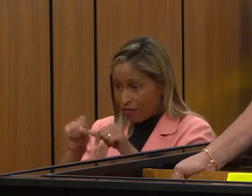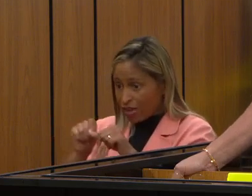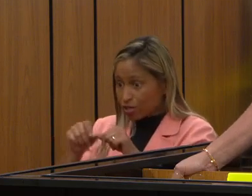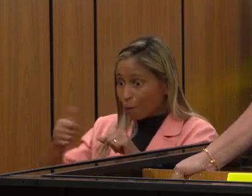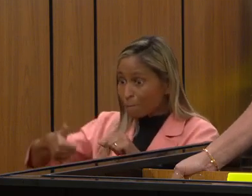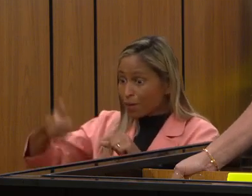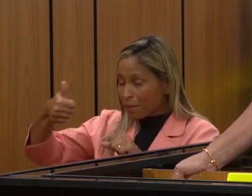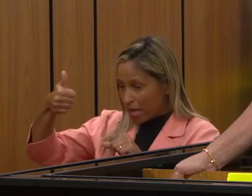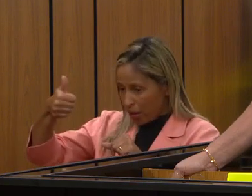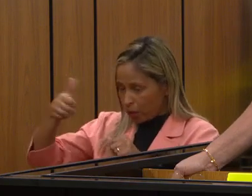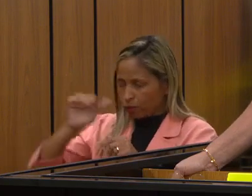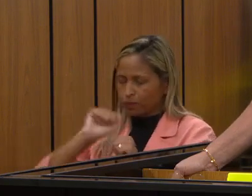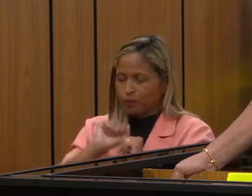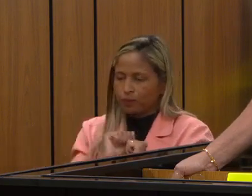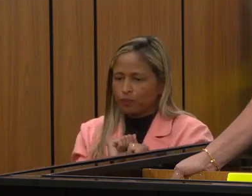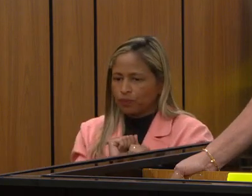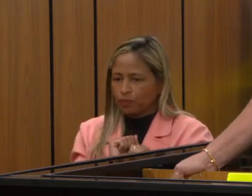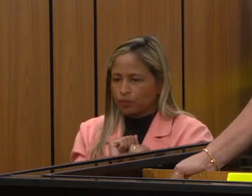procedimento de